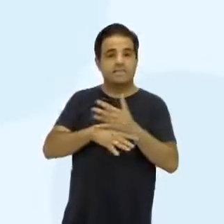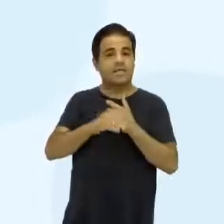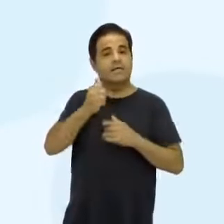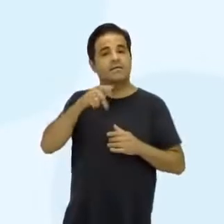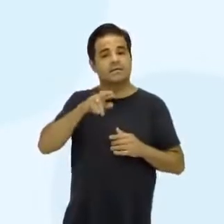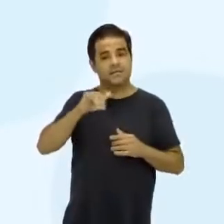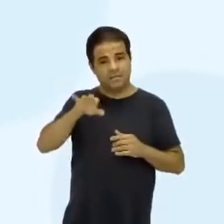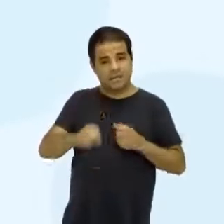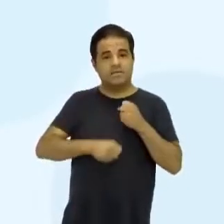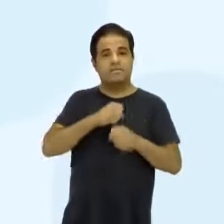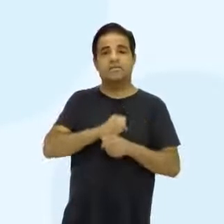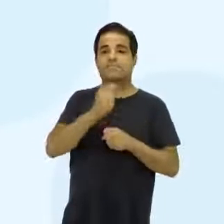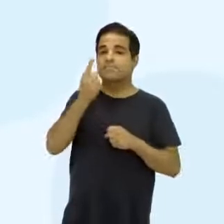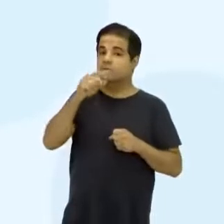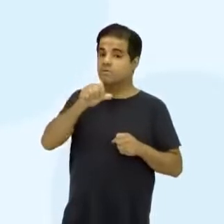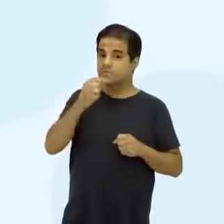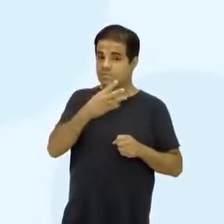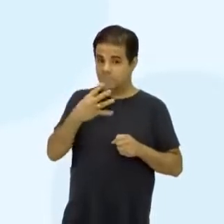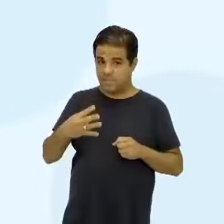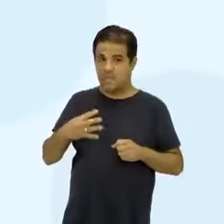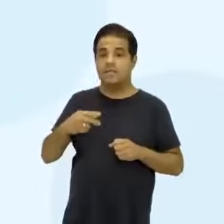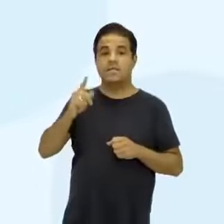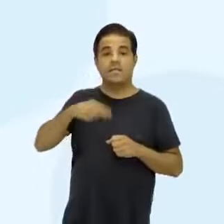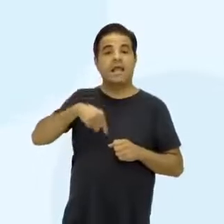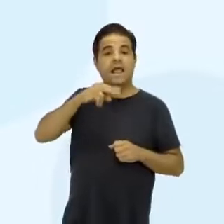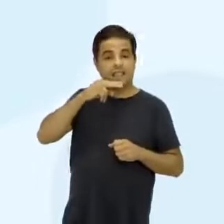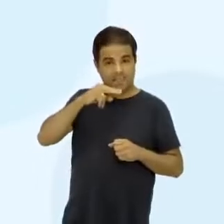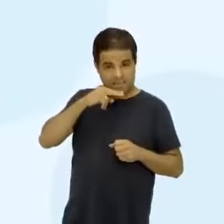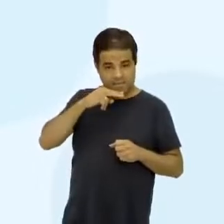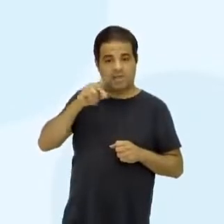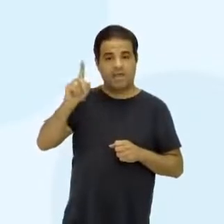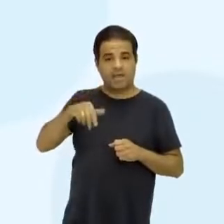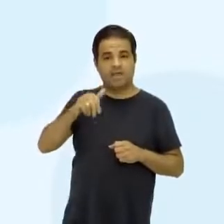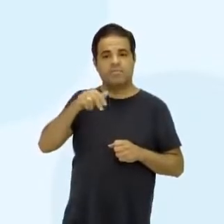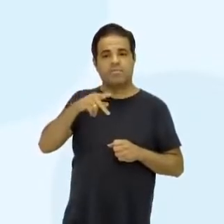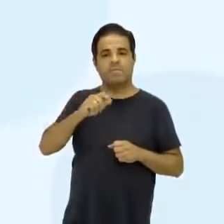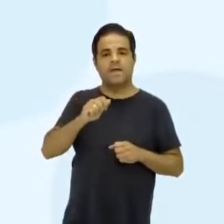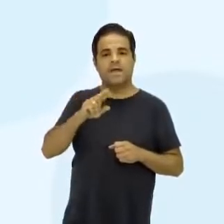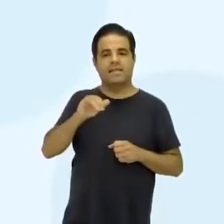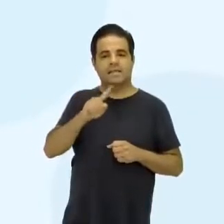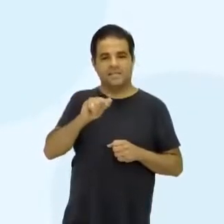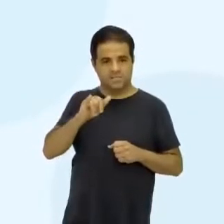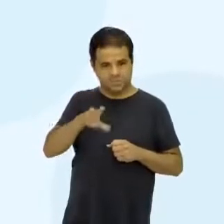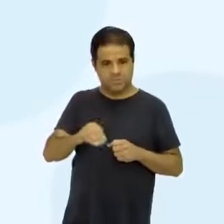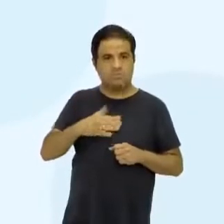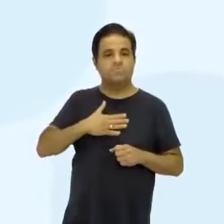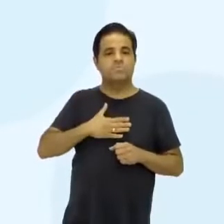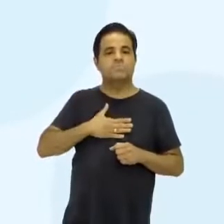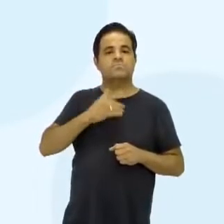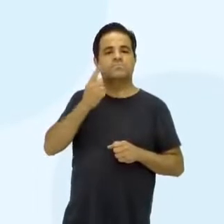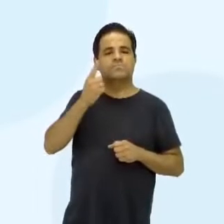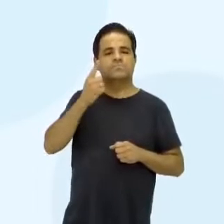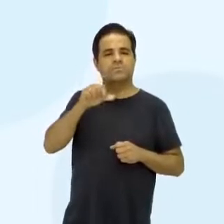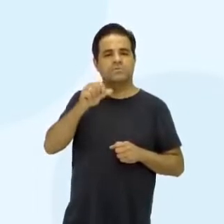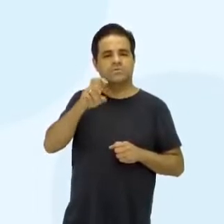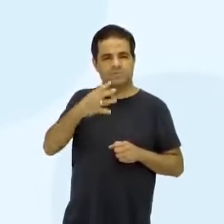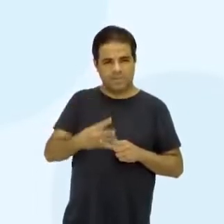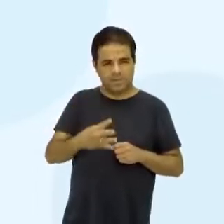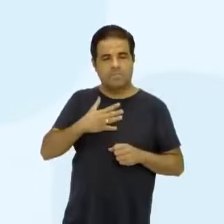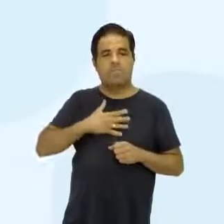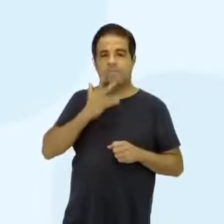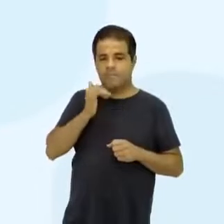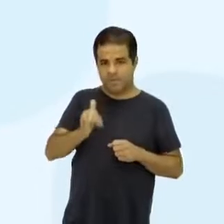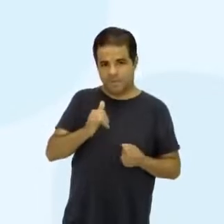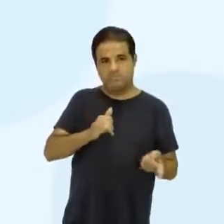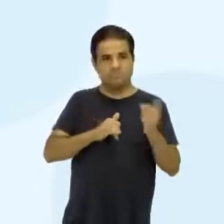Araras em 1934. Ele era neto de Patrício. Em 1954, meu pai, ele partiu de Araras, o